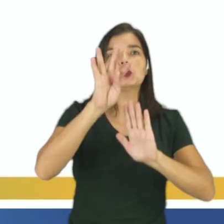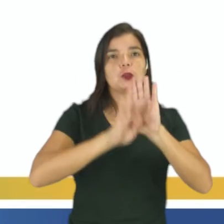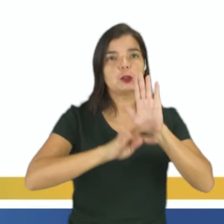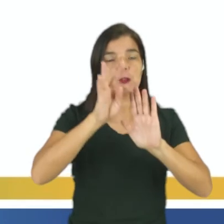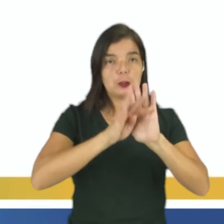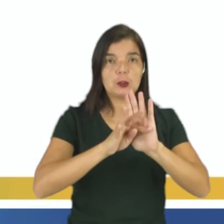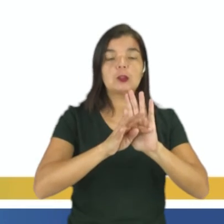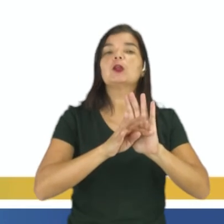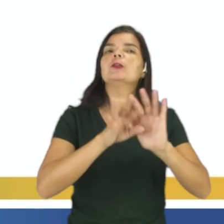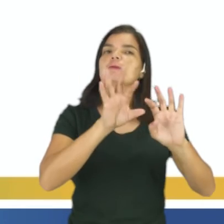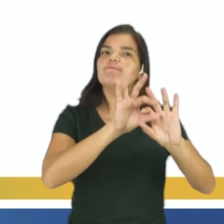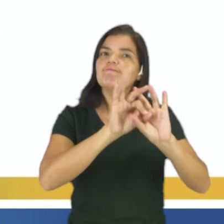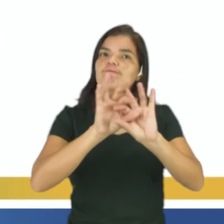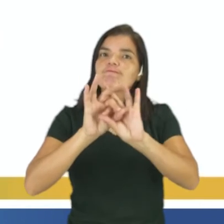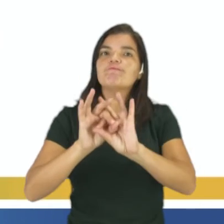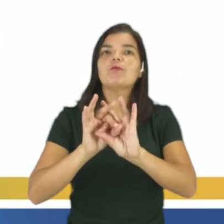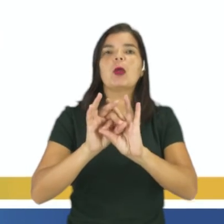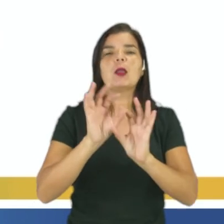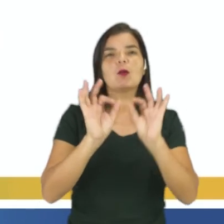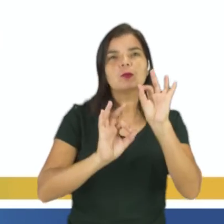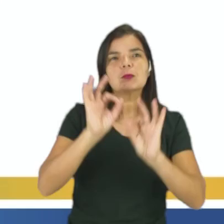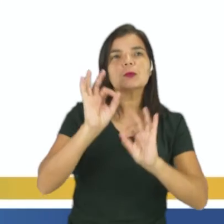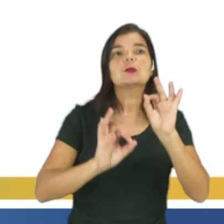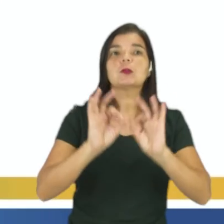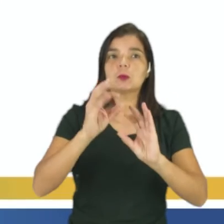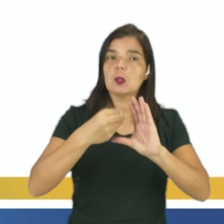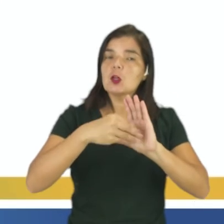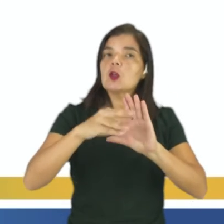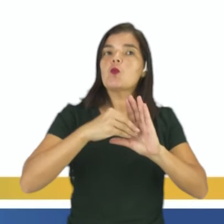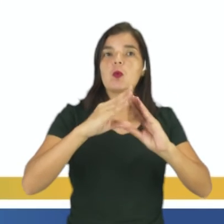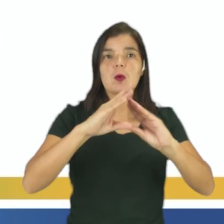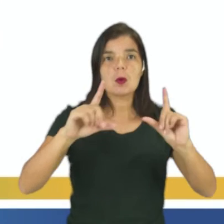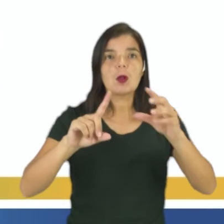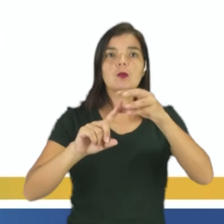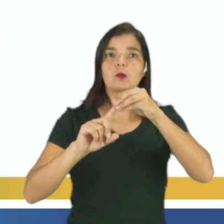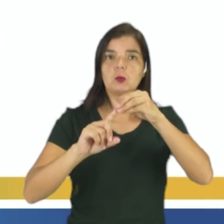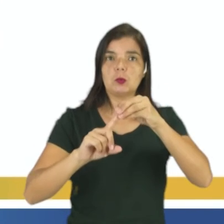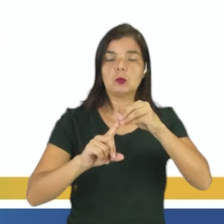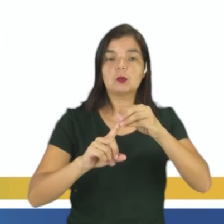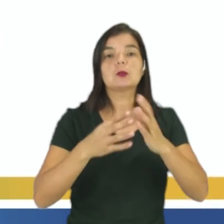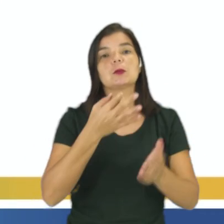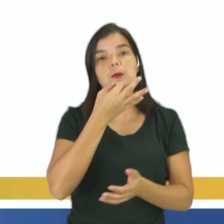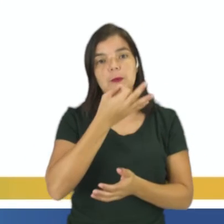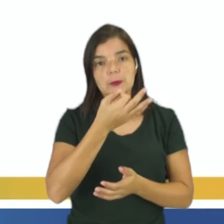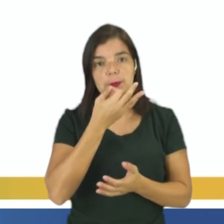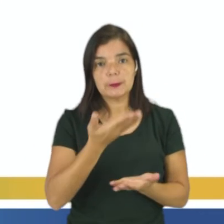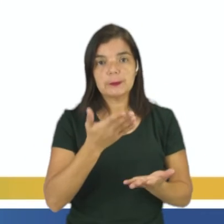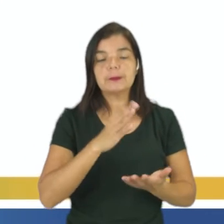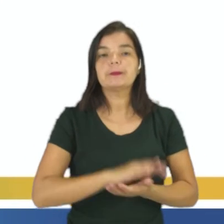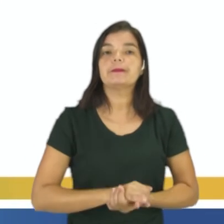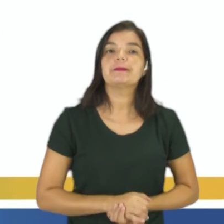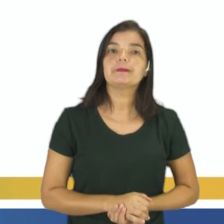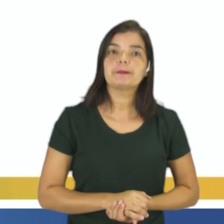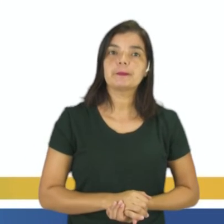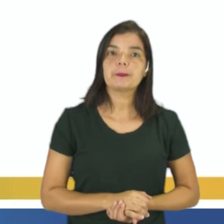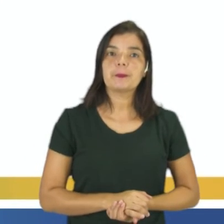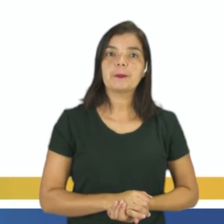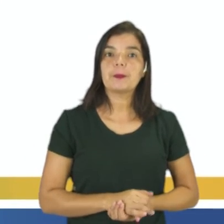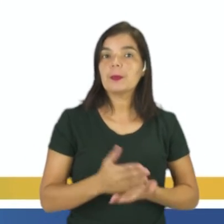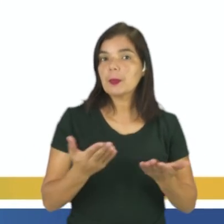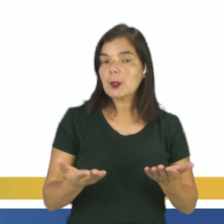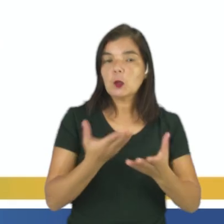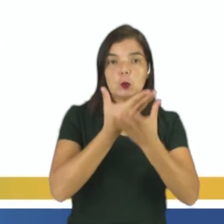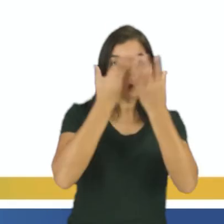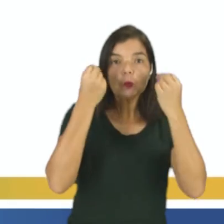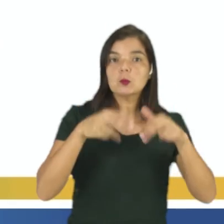textos concisos e bem estruturados que transmitam de forma clara seu objetivo e seu ponto de vista e sua intenção.